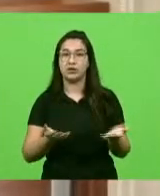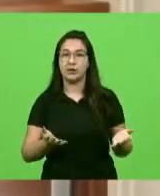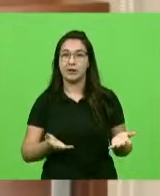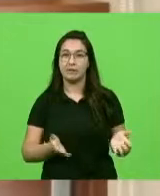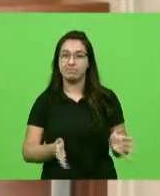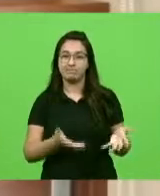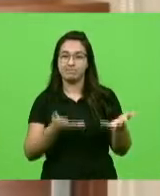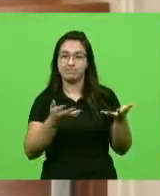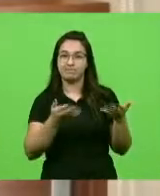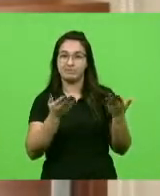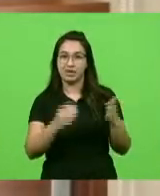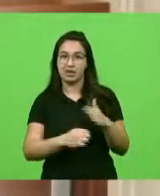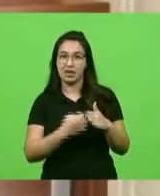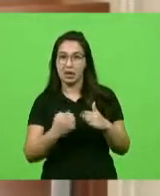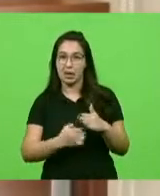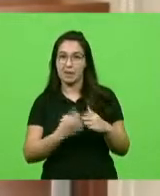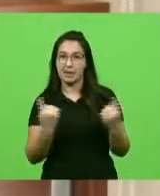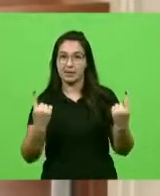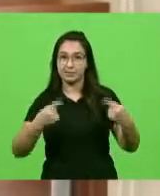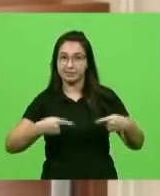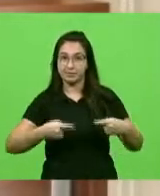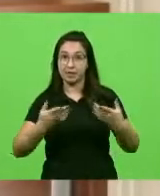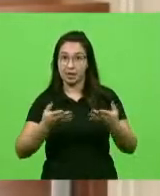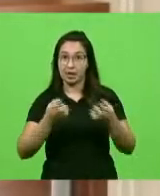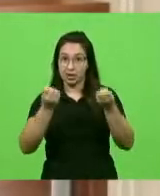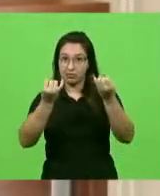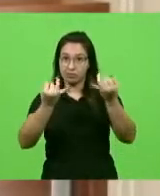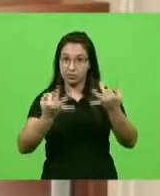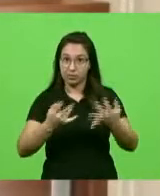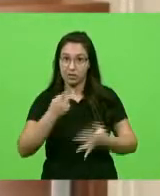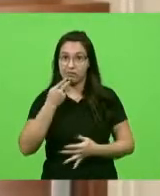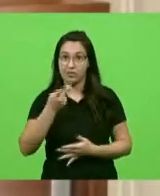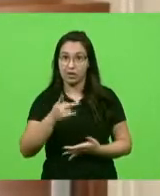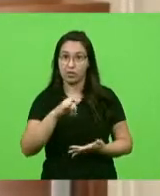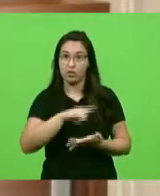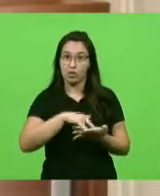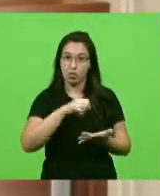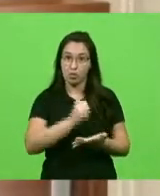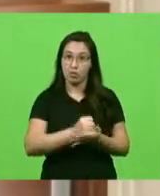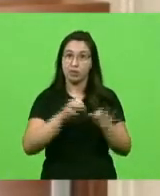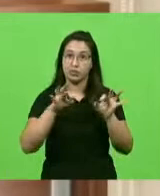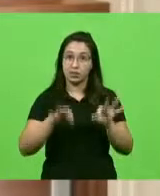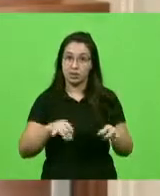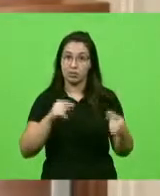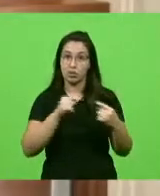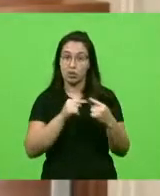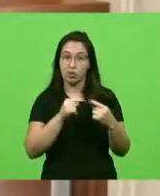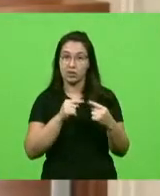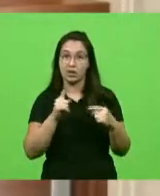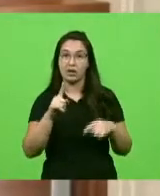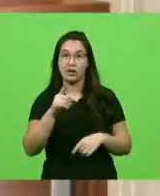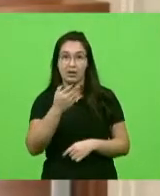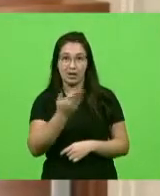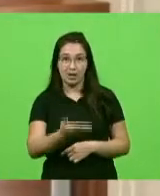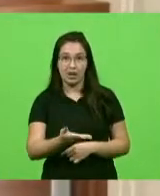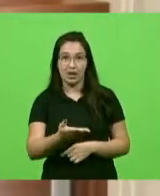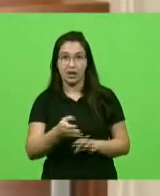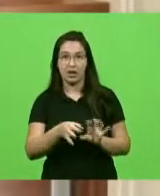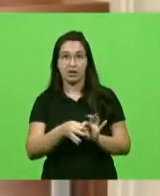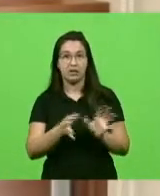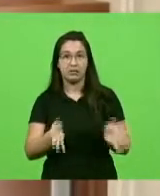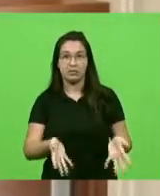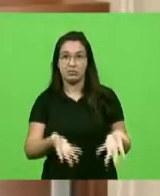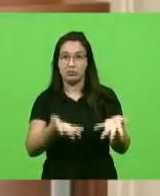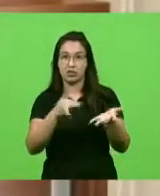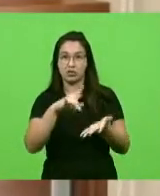empresas concorrentes, e ele próprio confessa que esse documento lhe foi submetido, permitiu que a contratação seguisse adiante, porque,